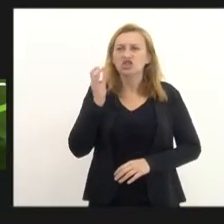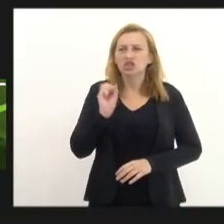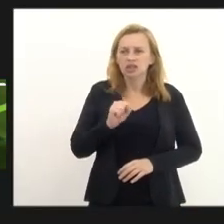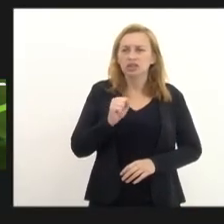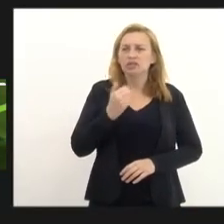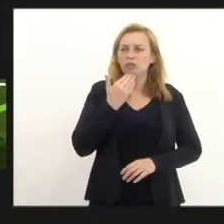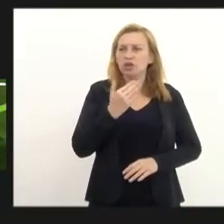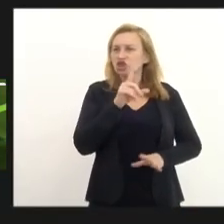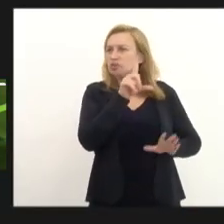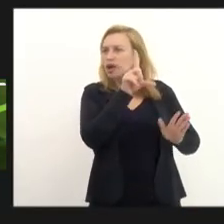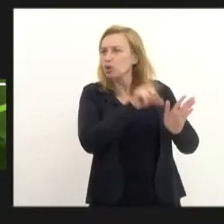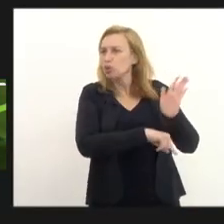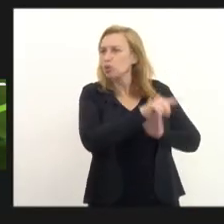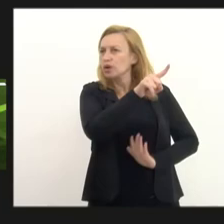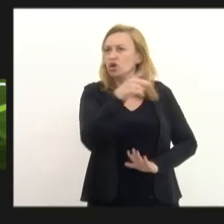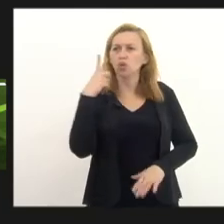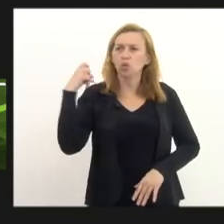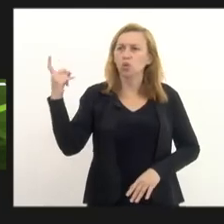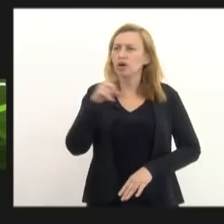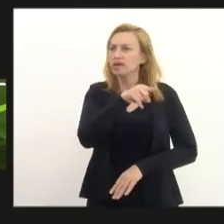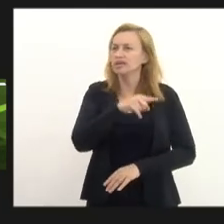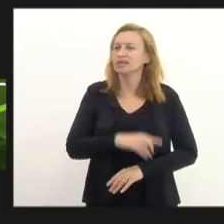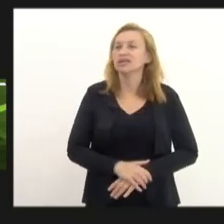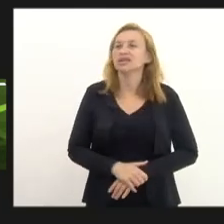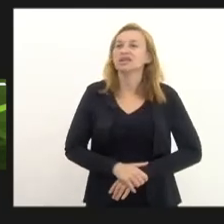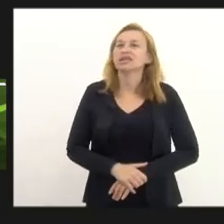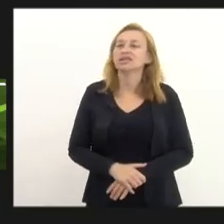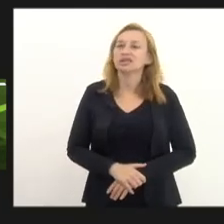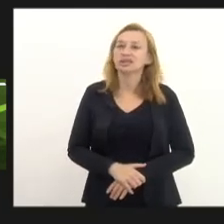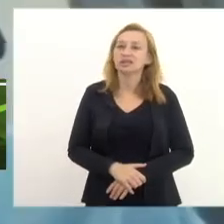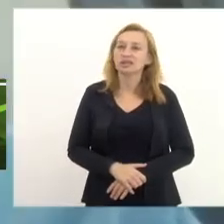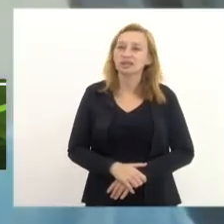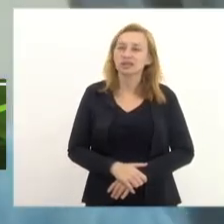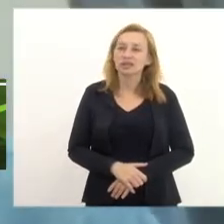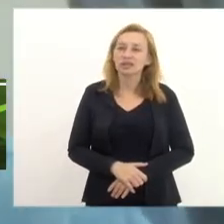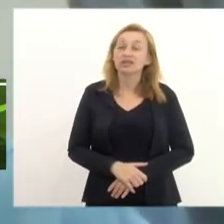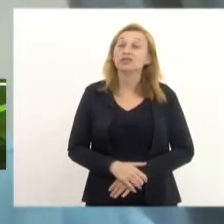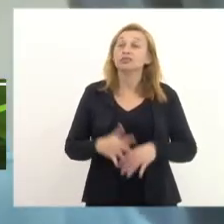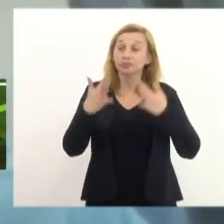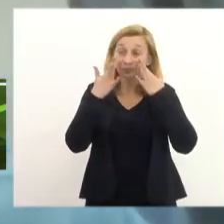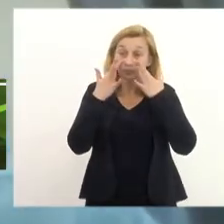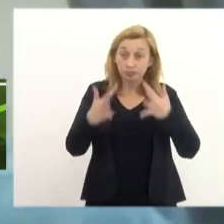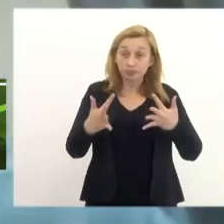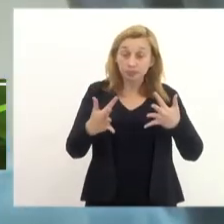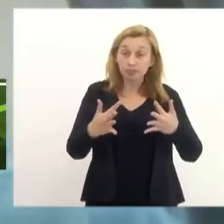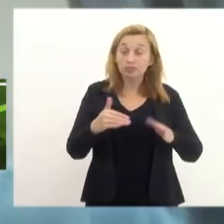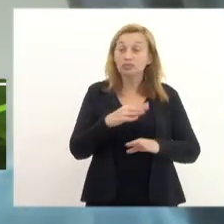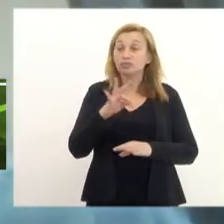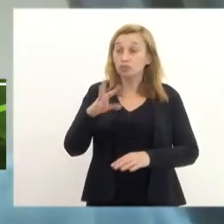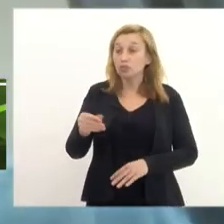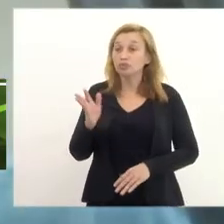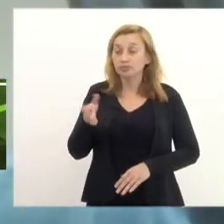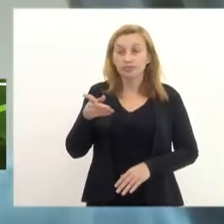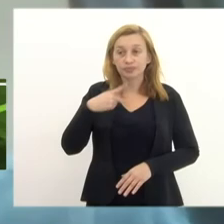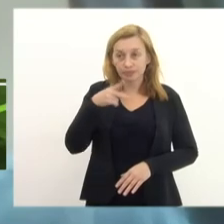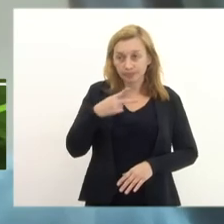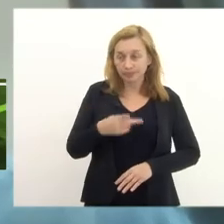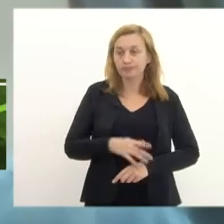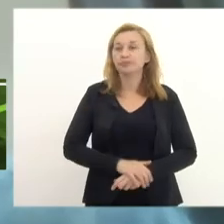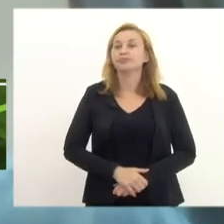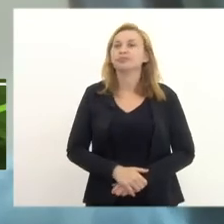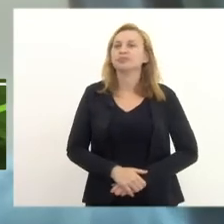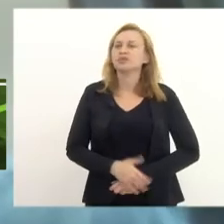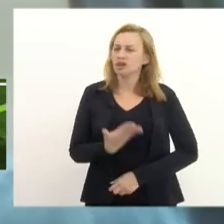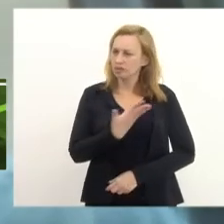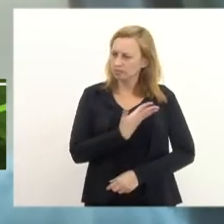pedi para... Era. Na verdade, eu escutei atentamente a fala dos